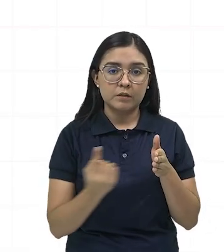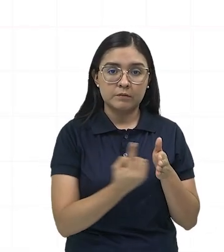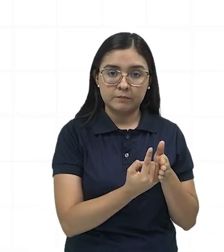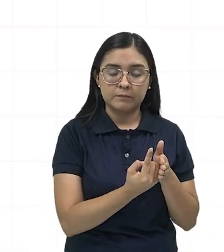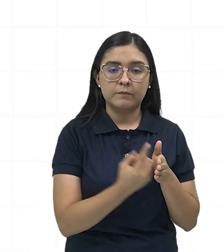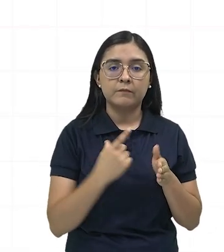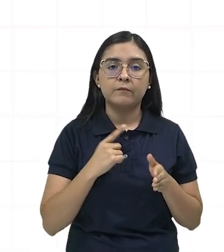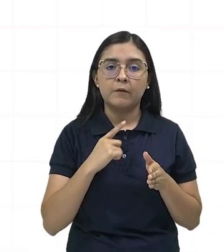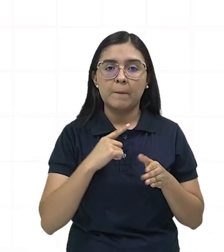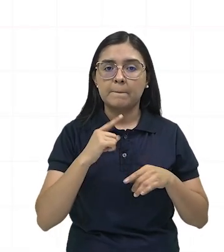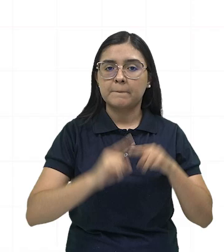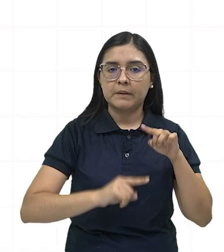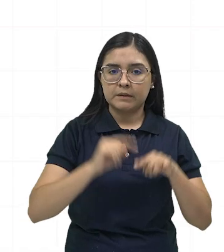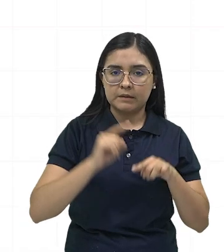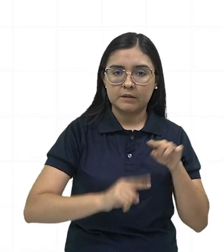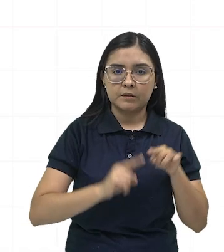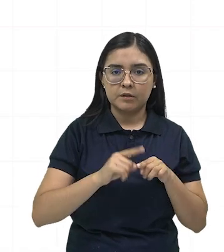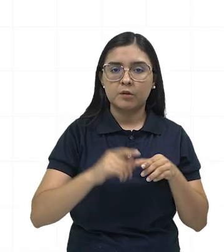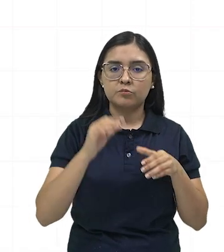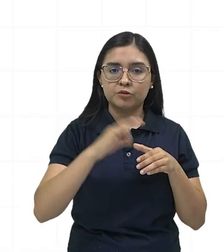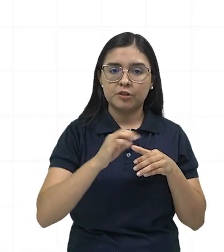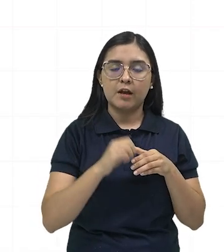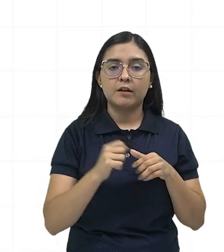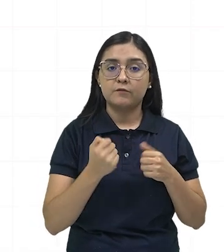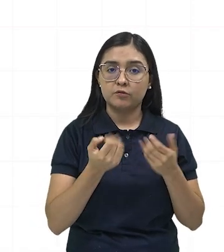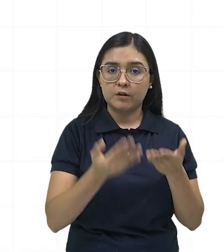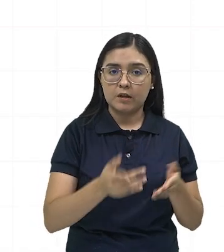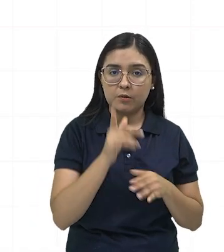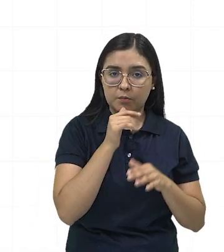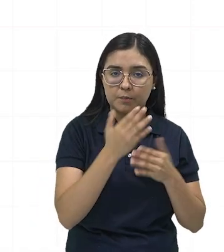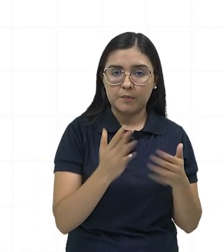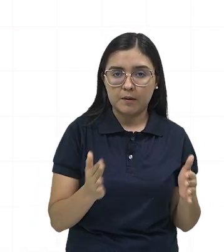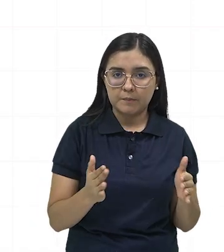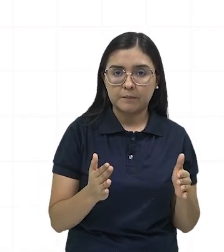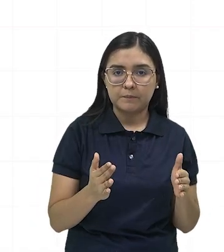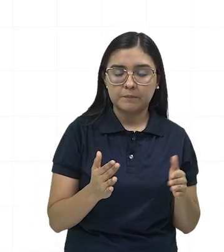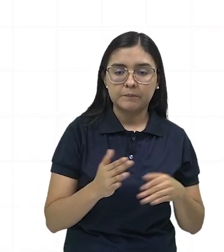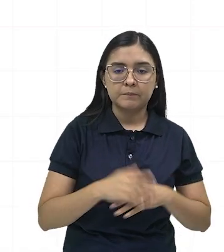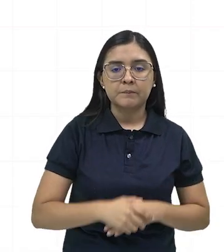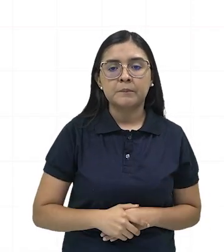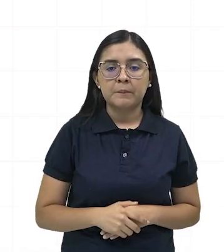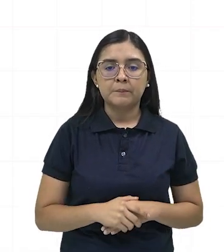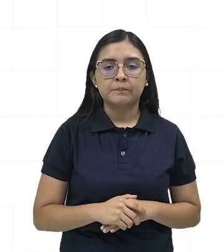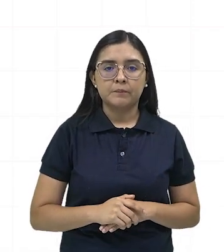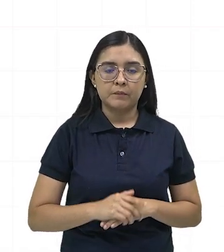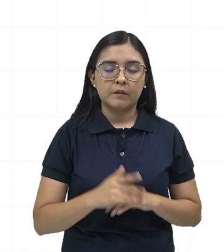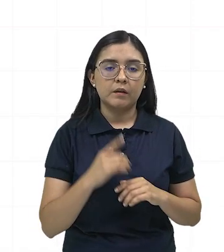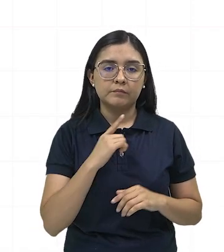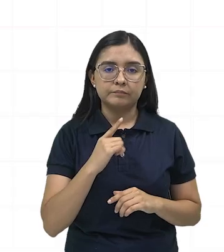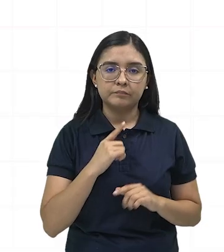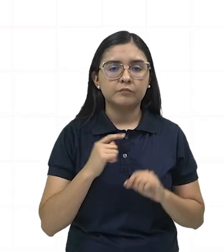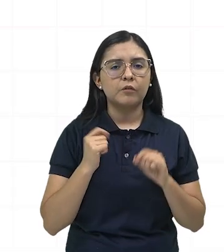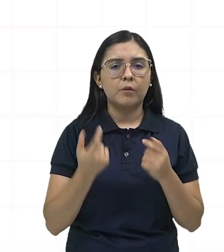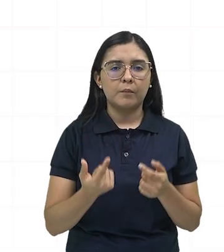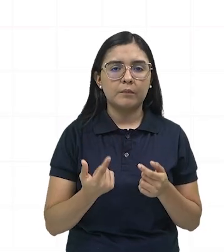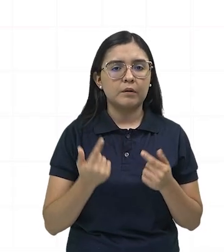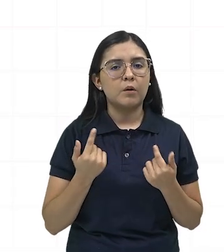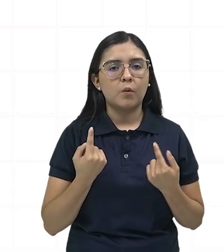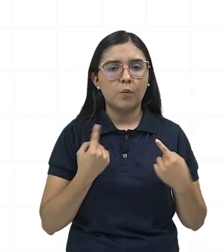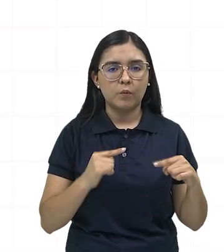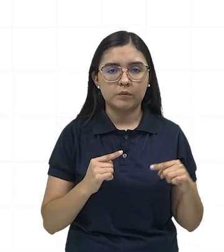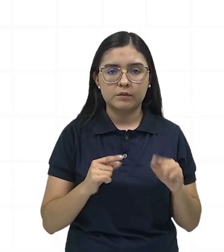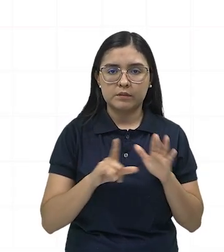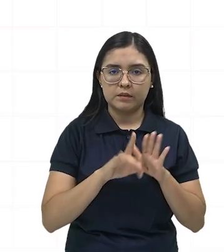jogar diversas caixas de chá no mar, né? Como uma forma de protesto aí a essa lei